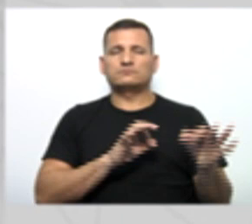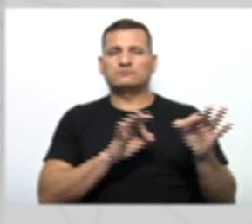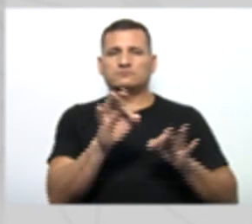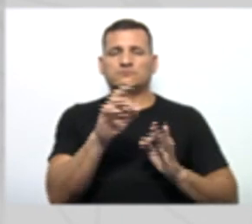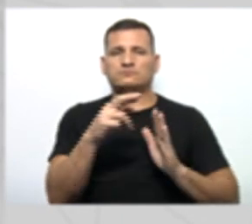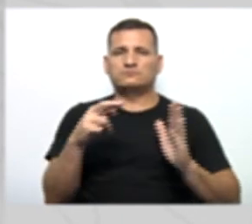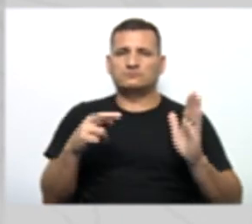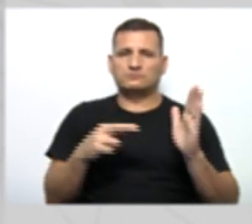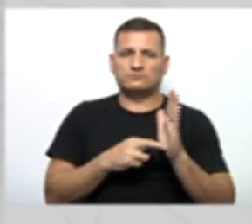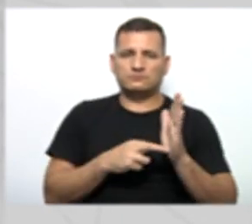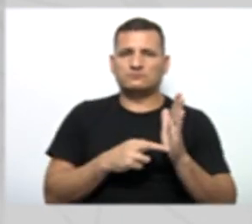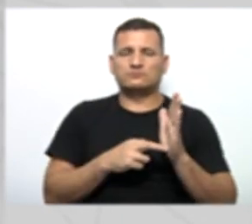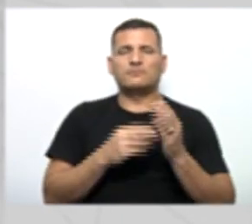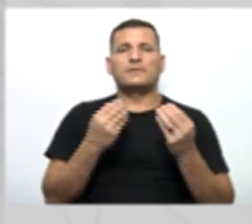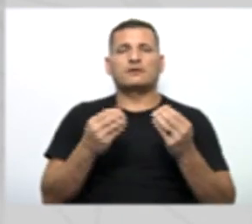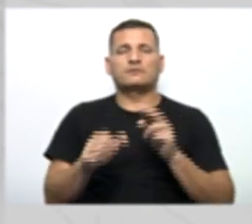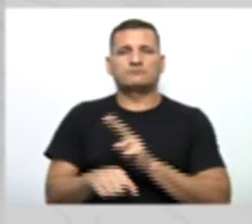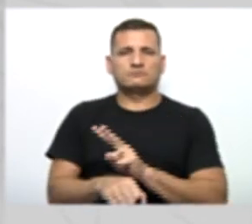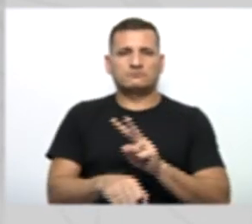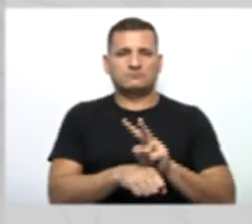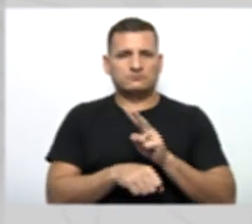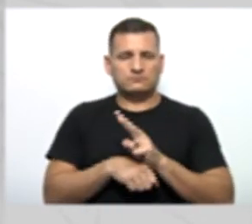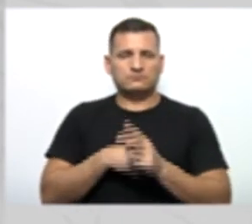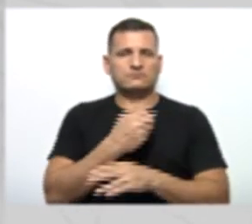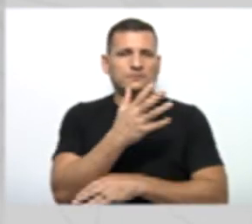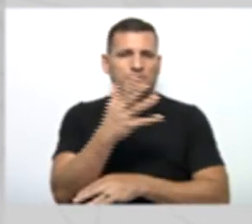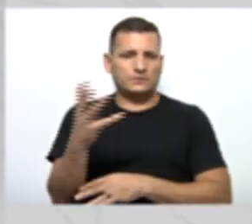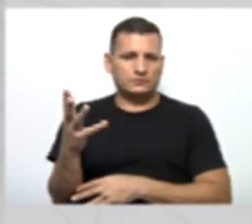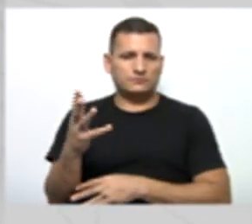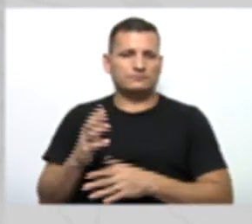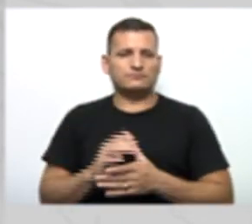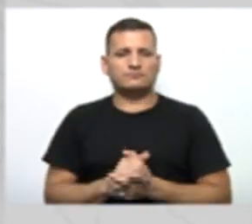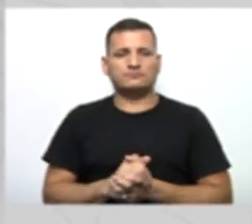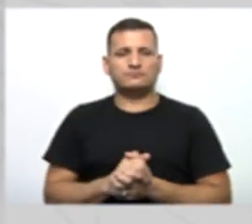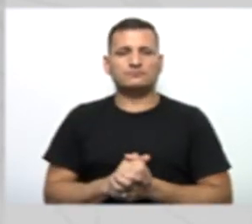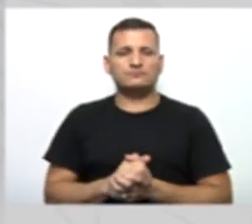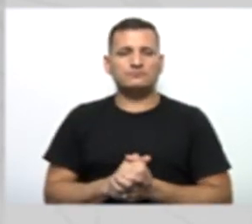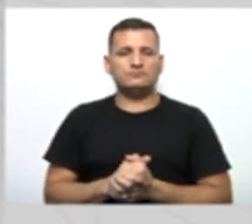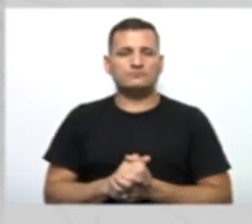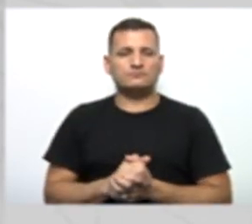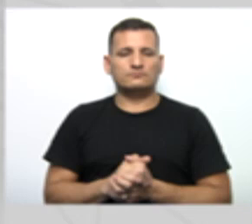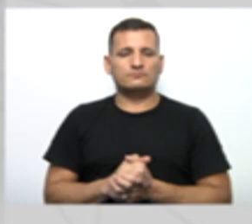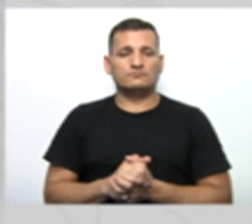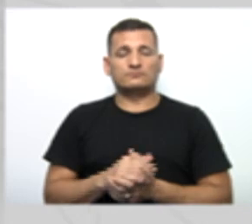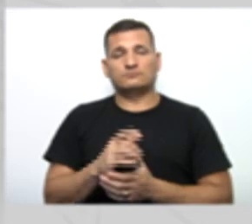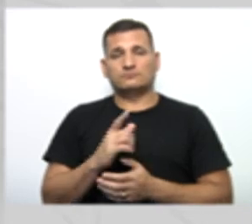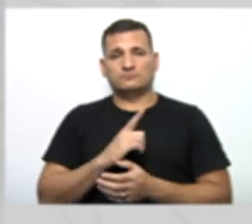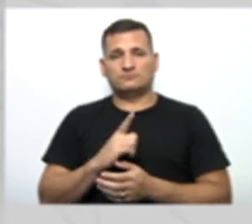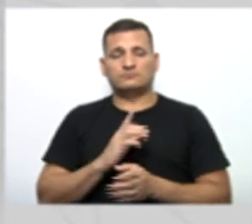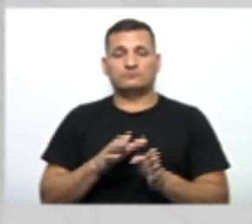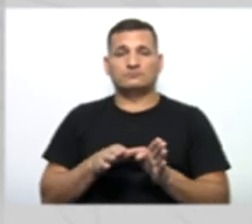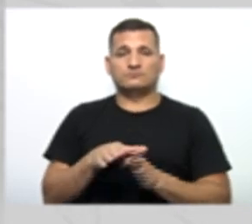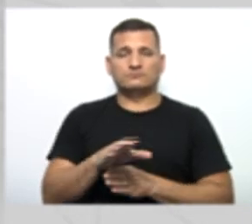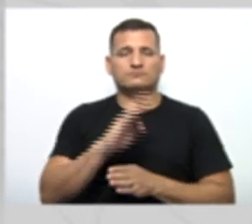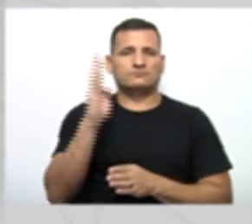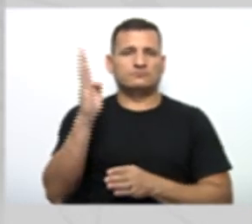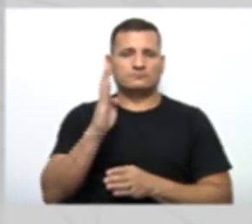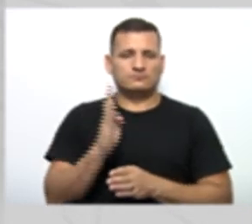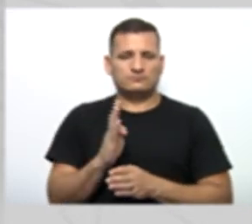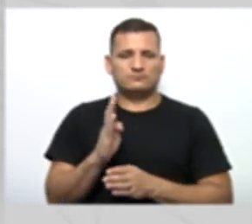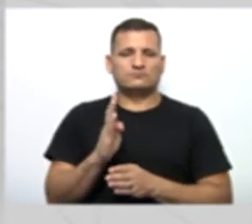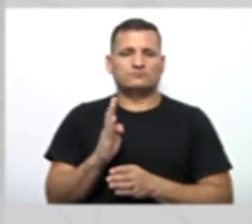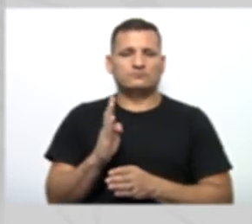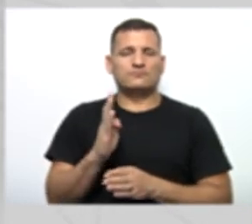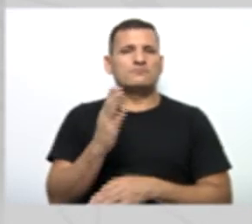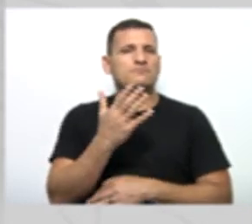para a preservação do meio ambiente. Temos também o Conselho Nacional do Meio Ambiente, CONAMA.